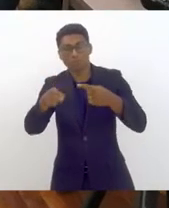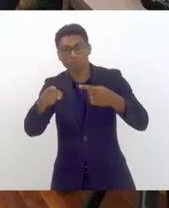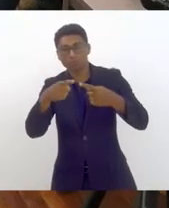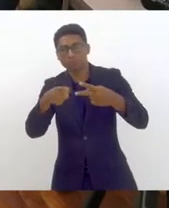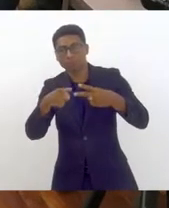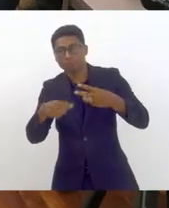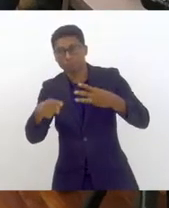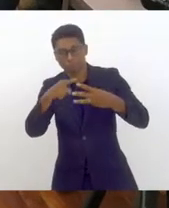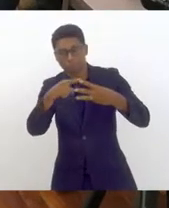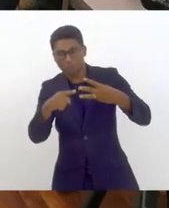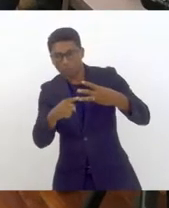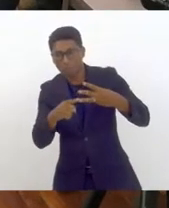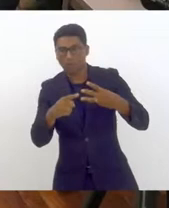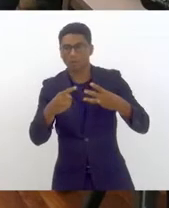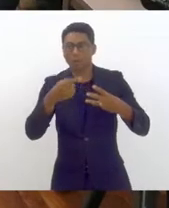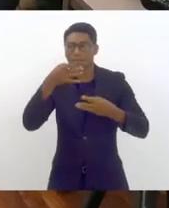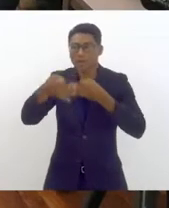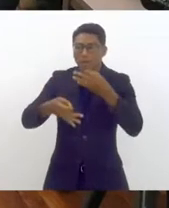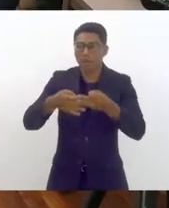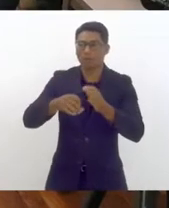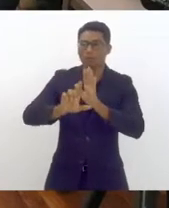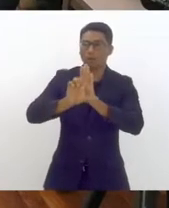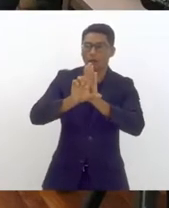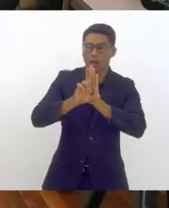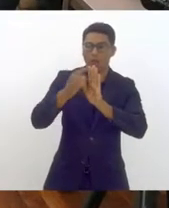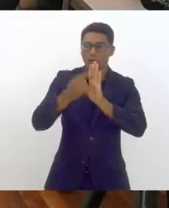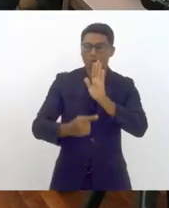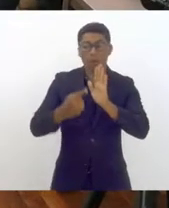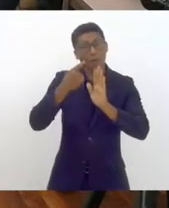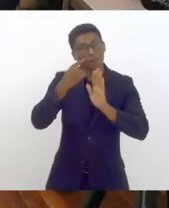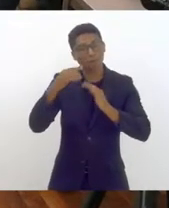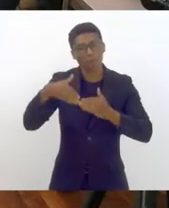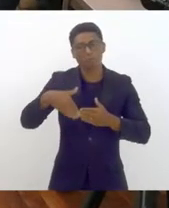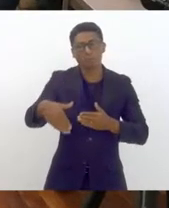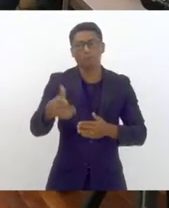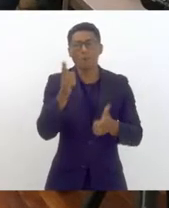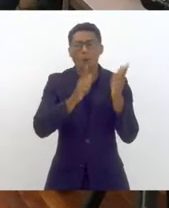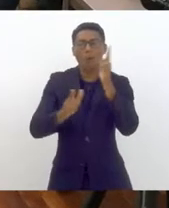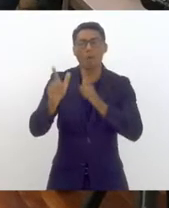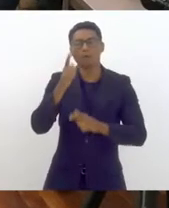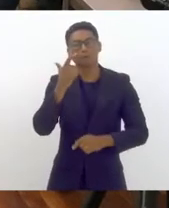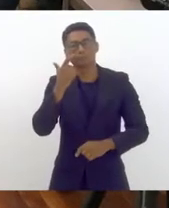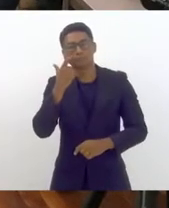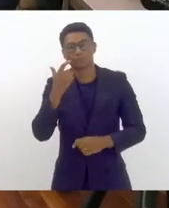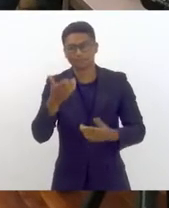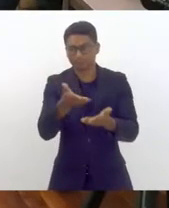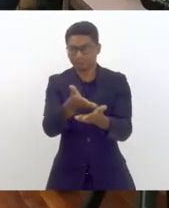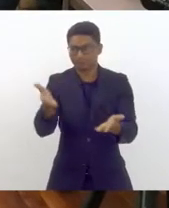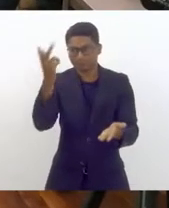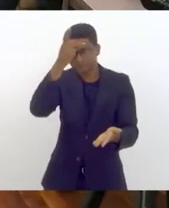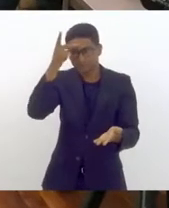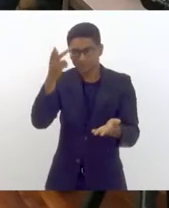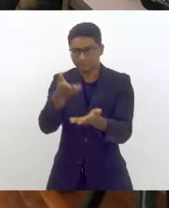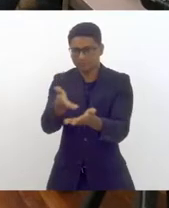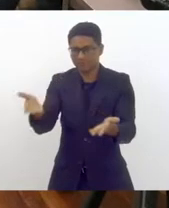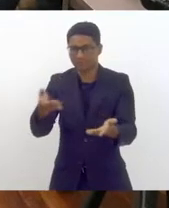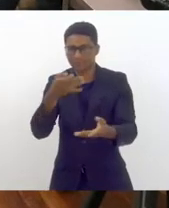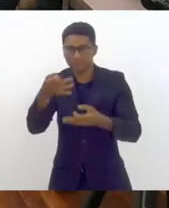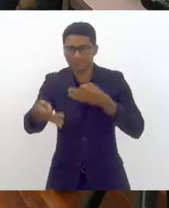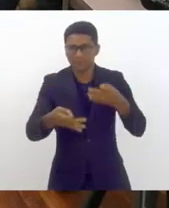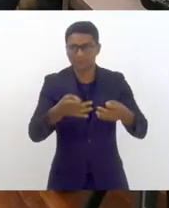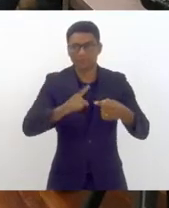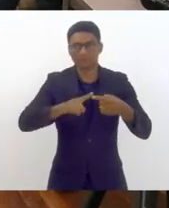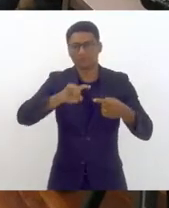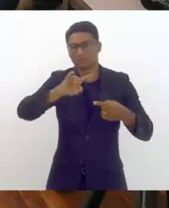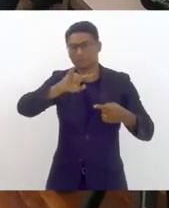legislações tão pertinentes que estão sendo propostas aqui pelos nobres autores, tanto o Julian,